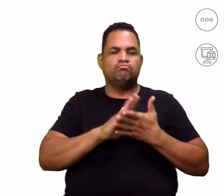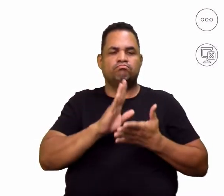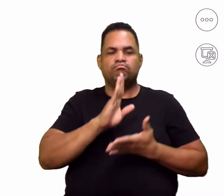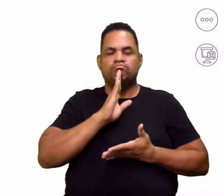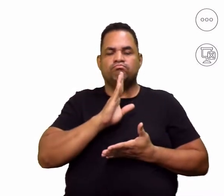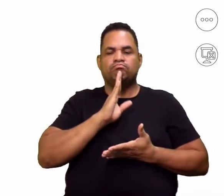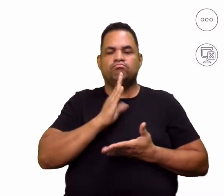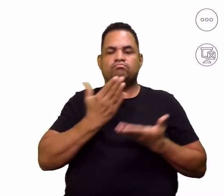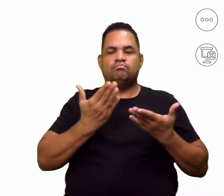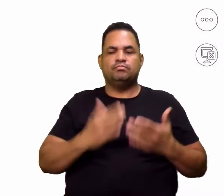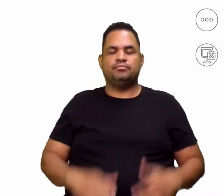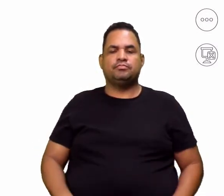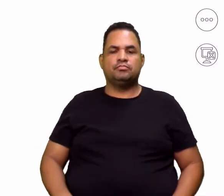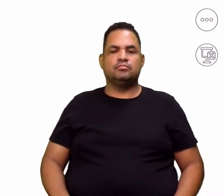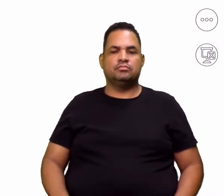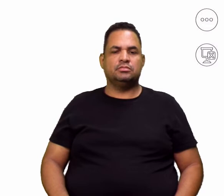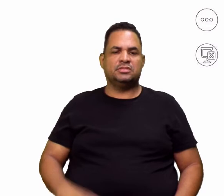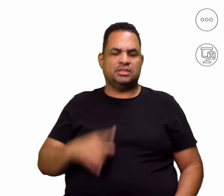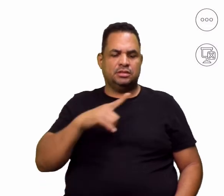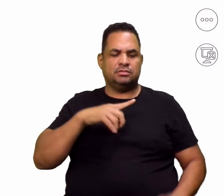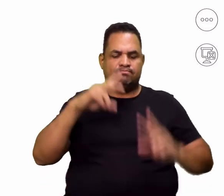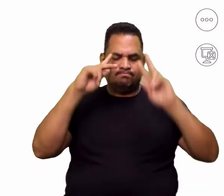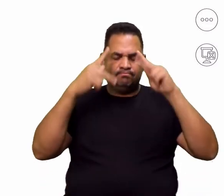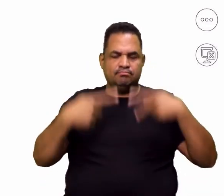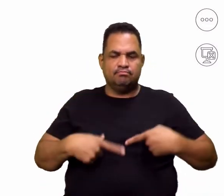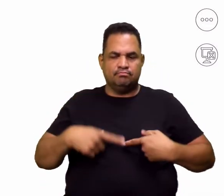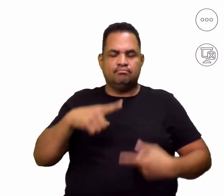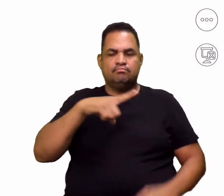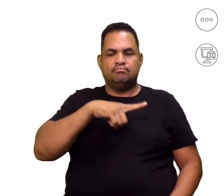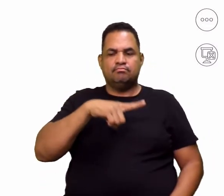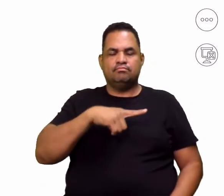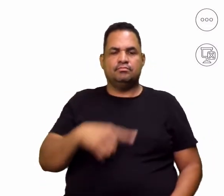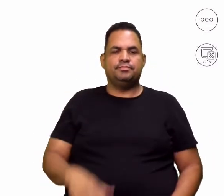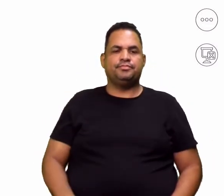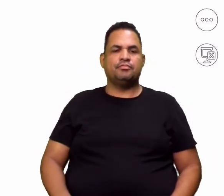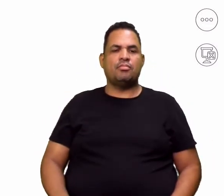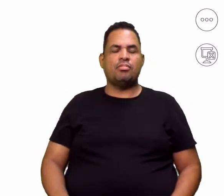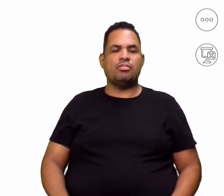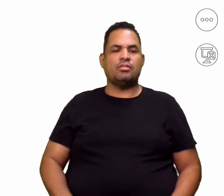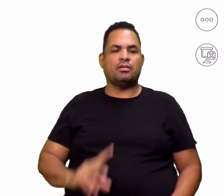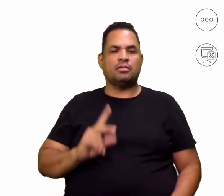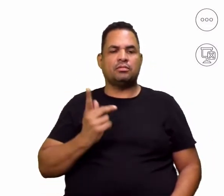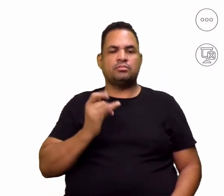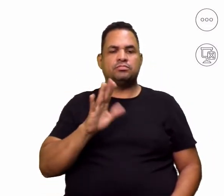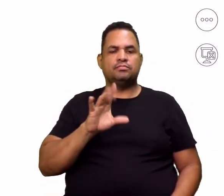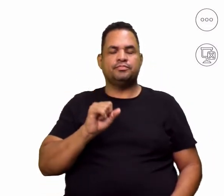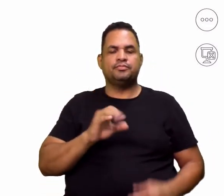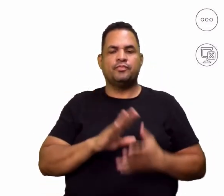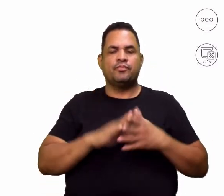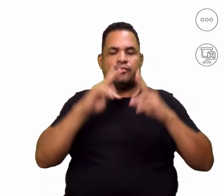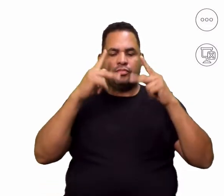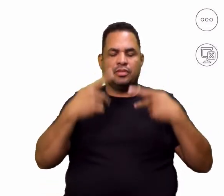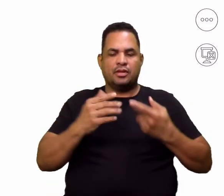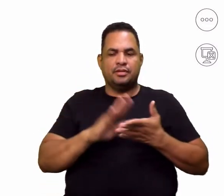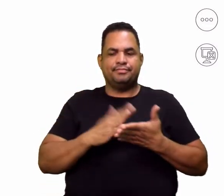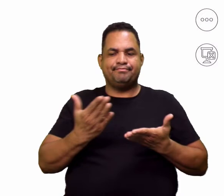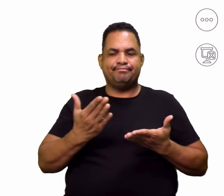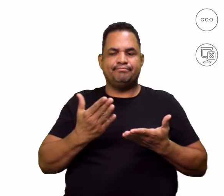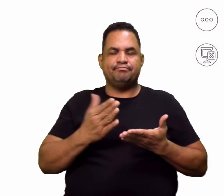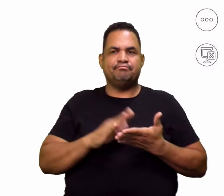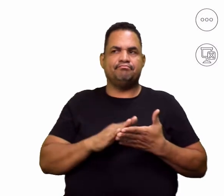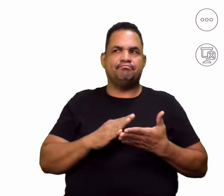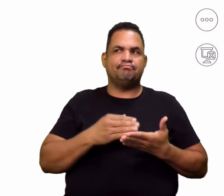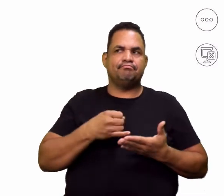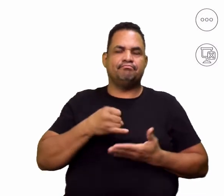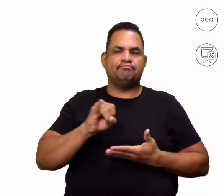seres humanos hermafroditas? Sim, temos. E o hermafroditismo na espécie humana não tem nada a ver se o indivíduo